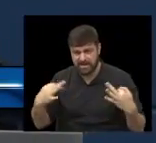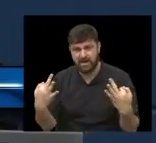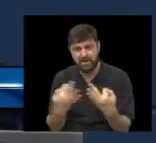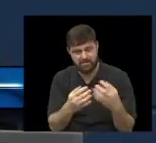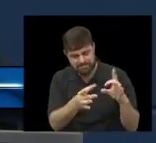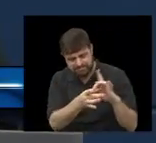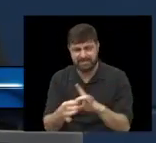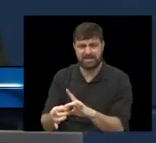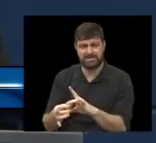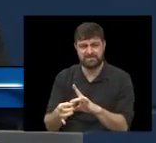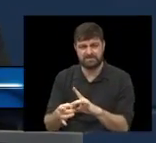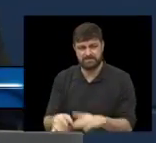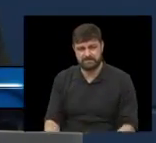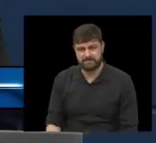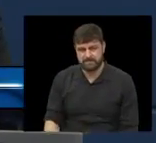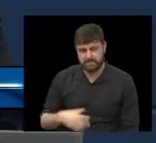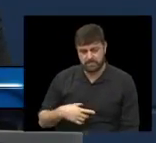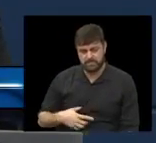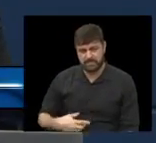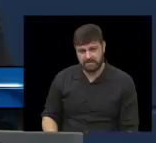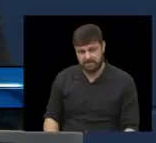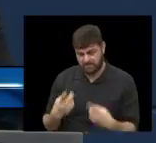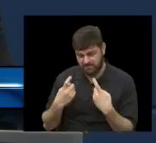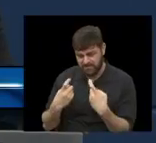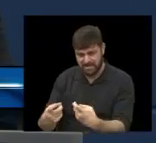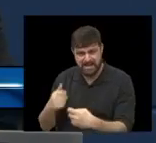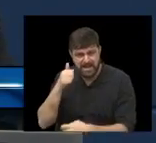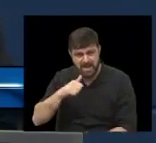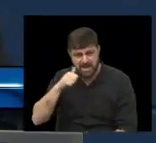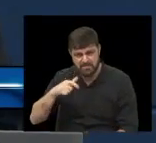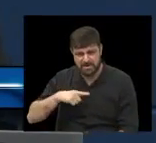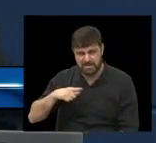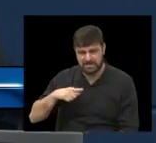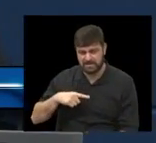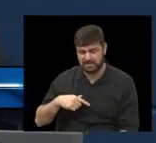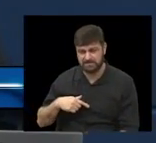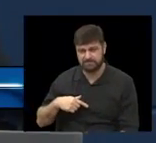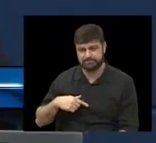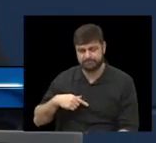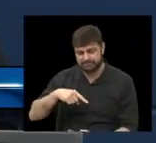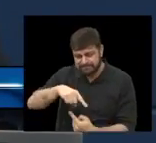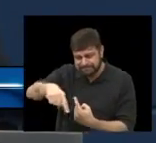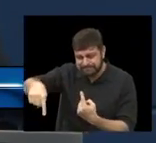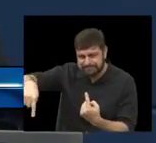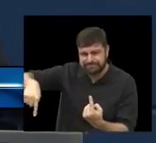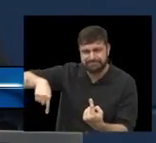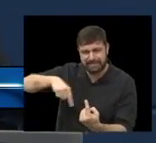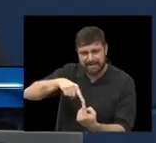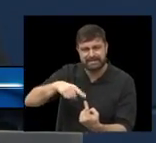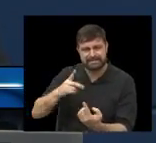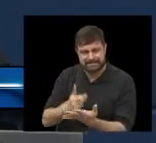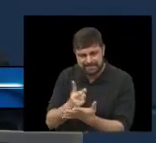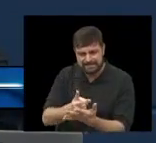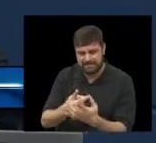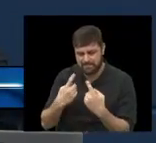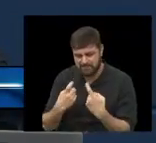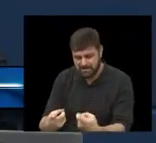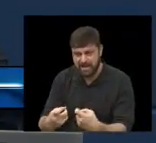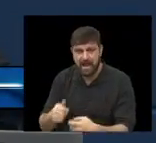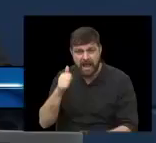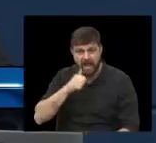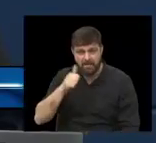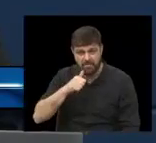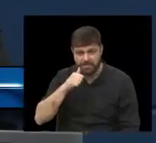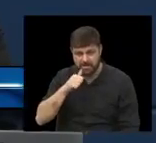familiar, uma situação de violência em que a mulher está submetida a um ciclo de violência, é fundamental que a delegacia que atenda a